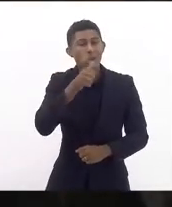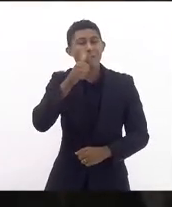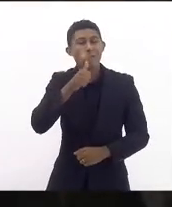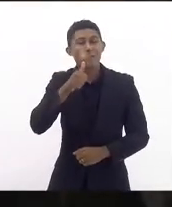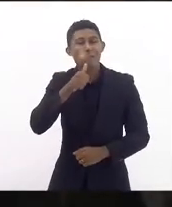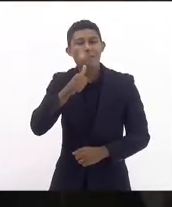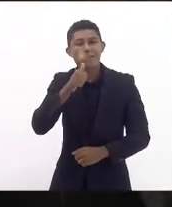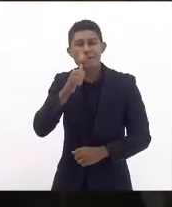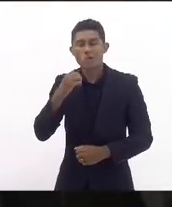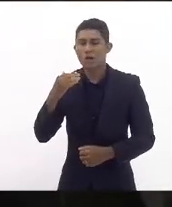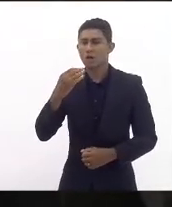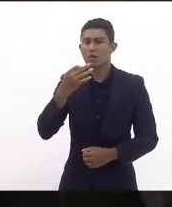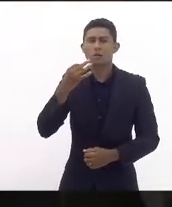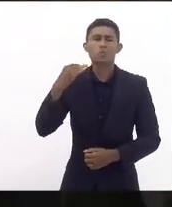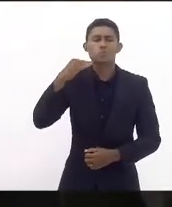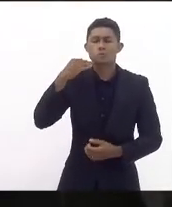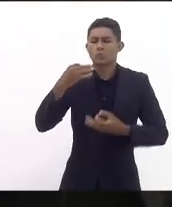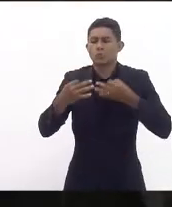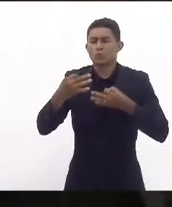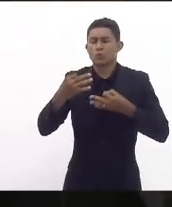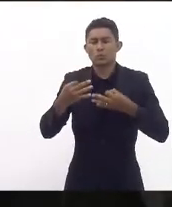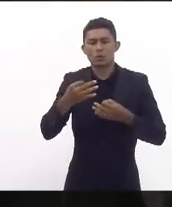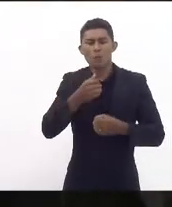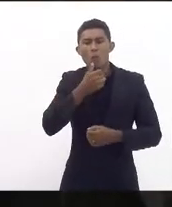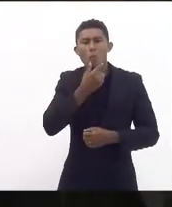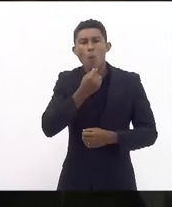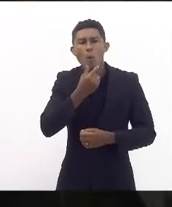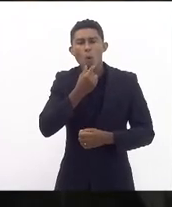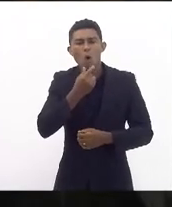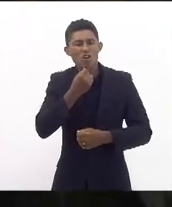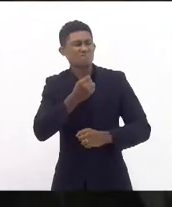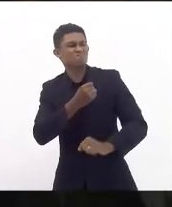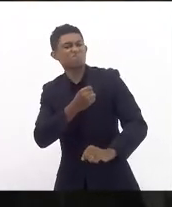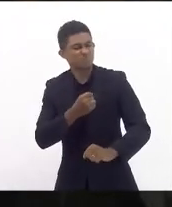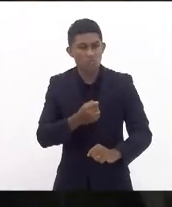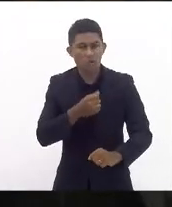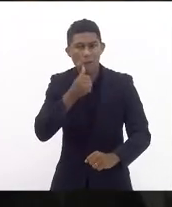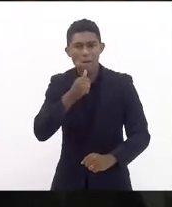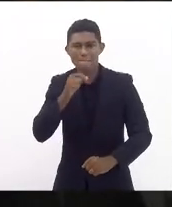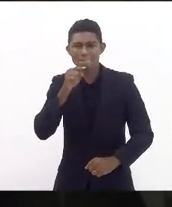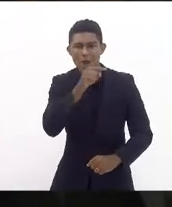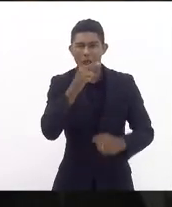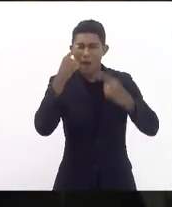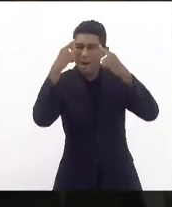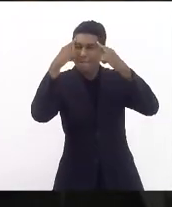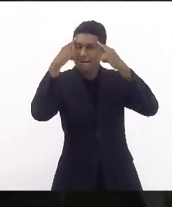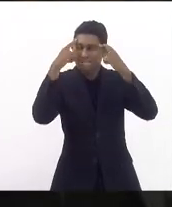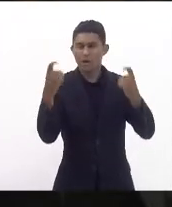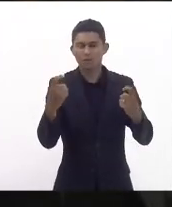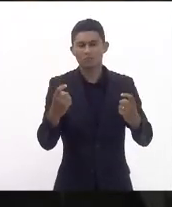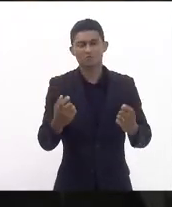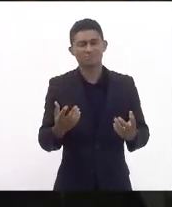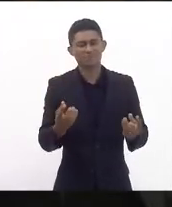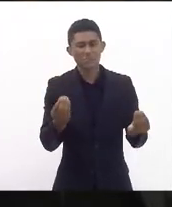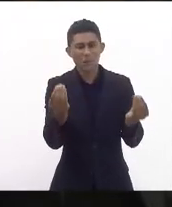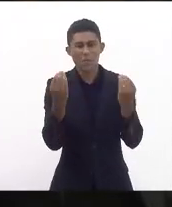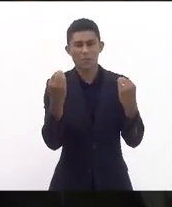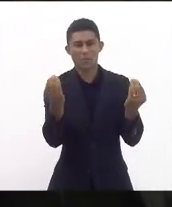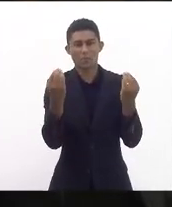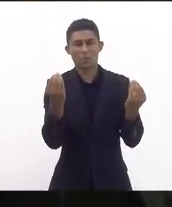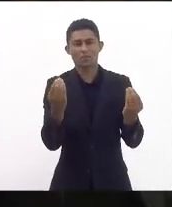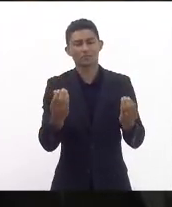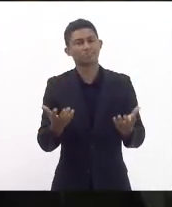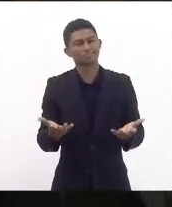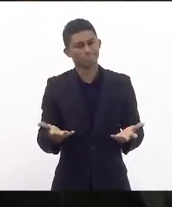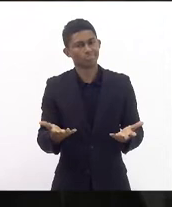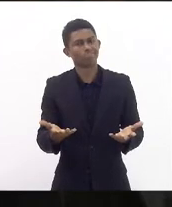juíza e como isso fosse admissível bom e ali mais uma